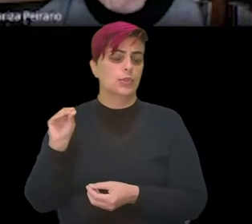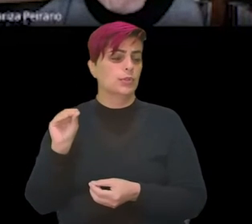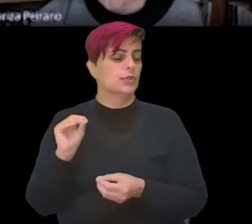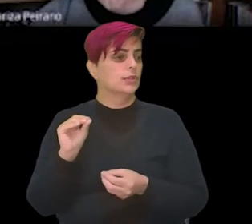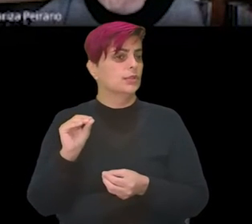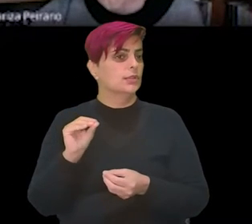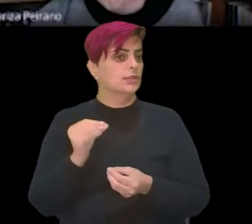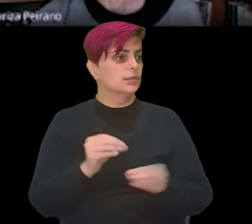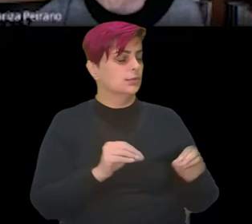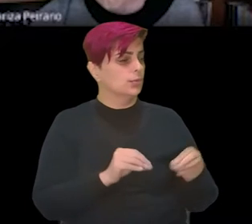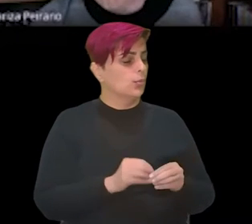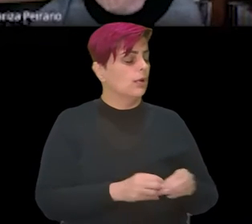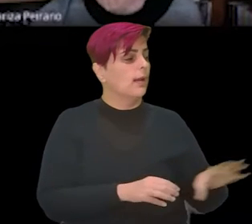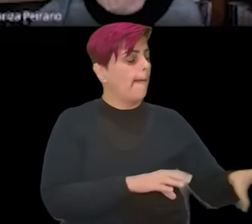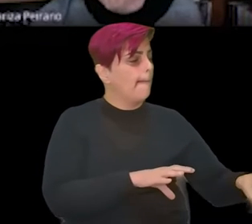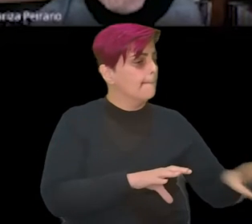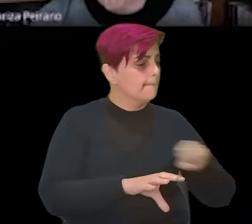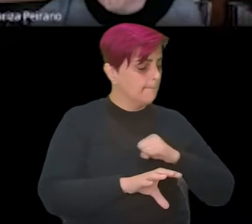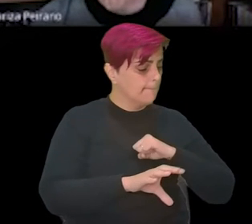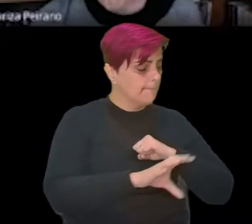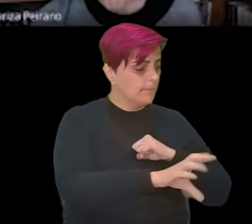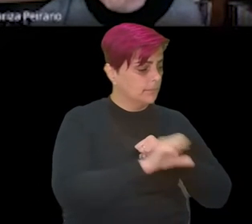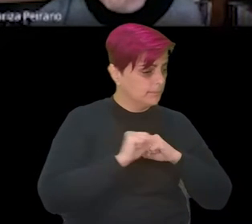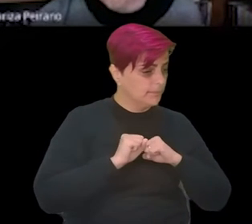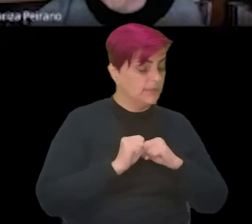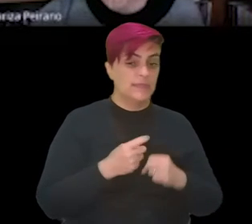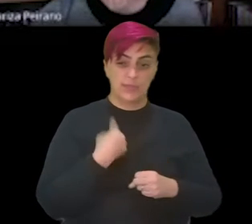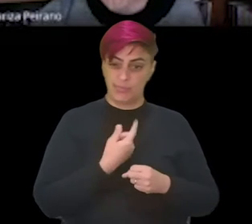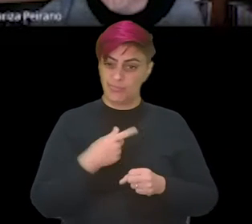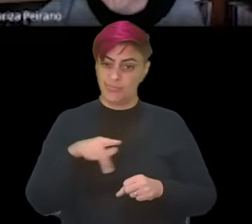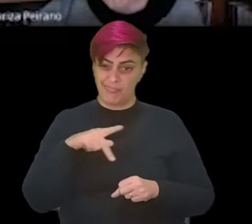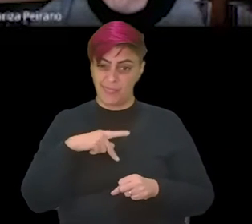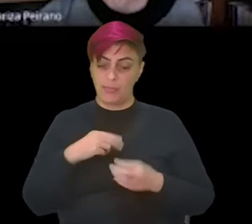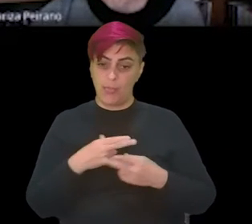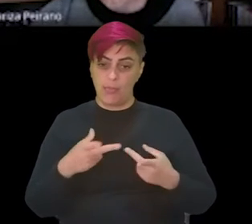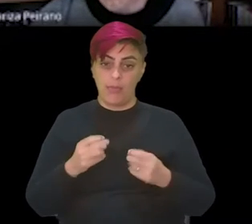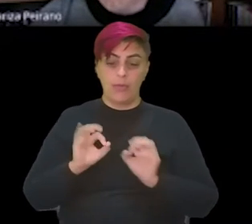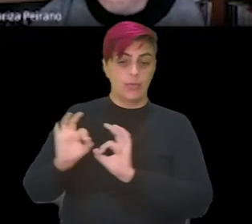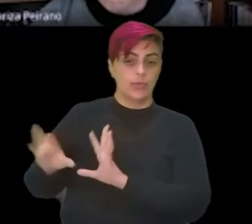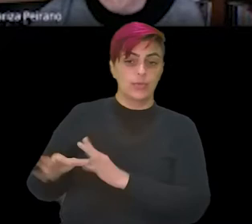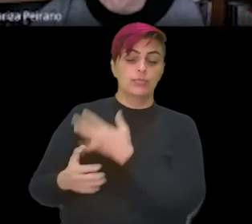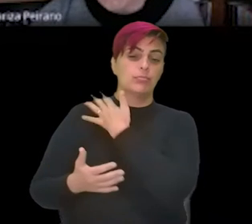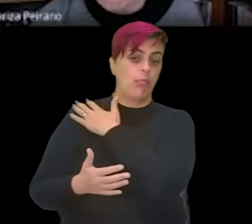os estreitos limites dos costumes, crenças e preconceitos em que todo homem